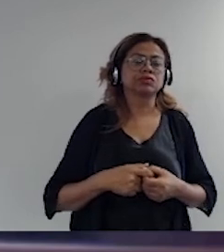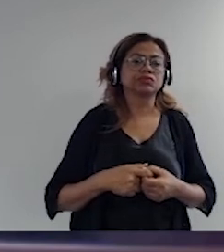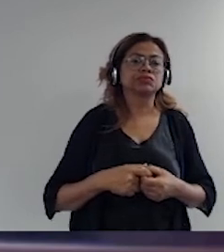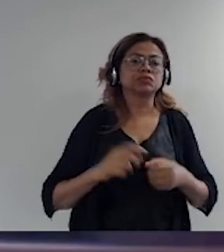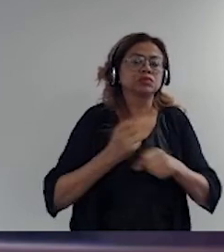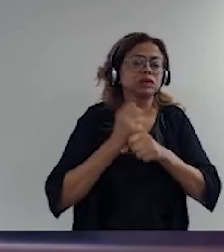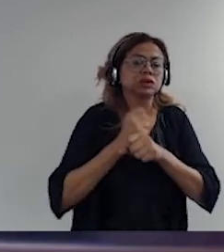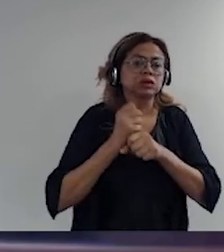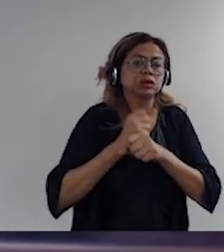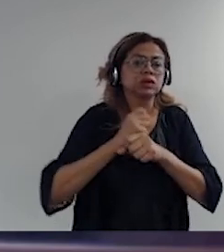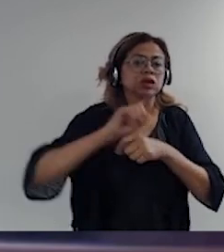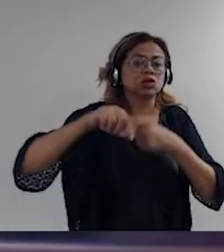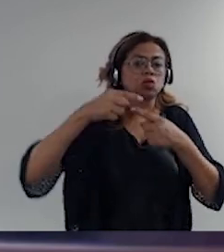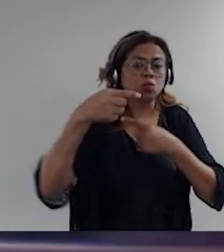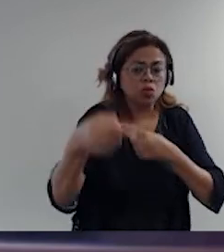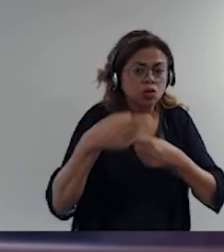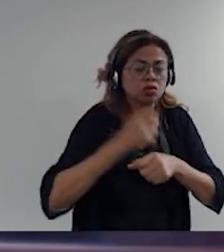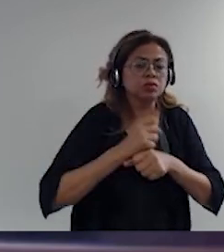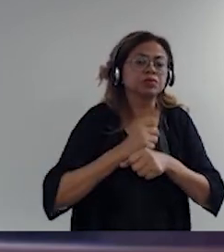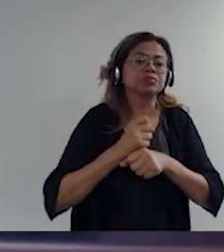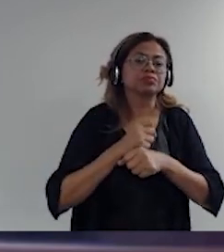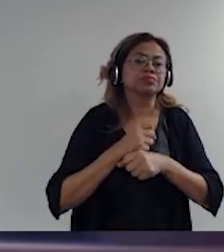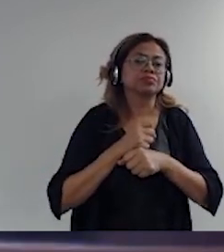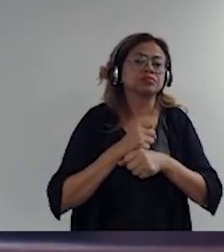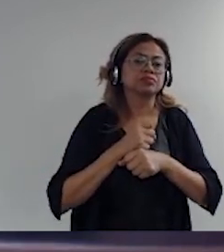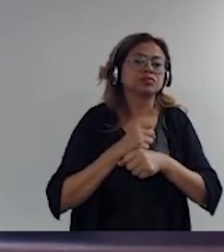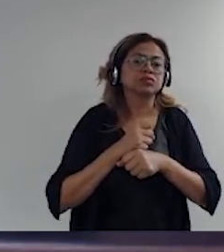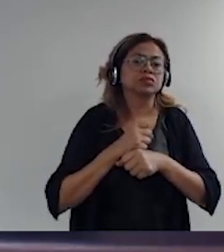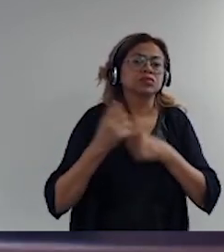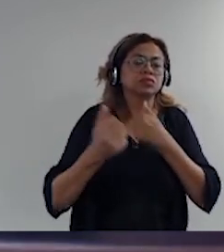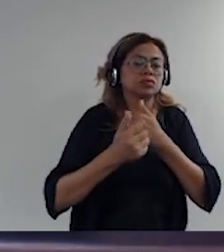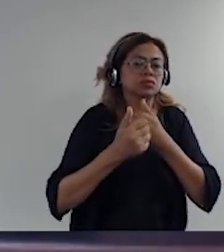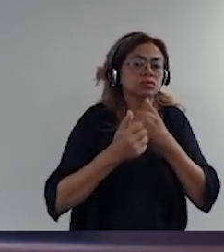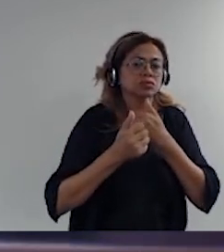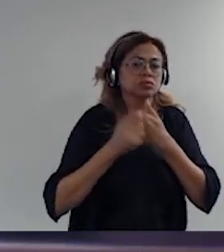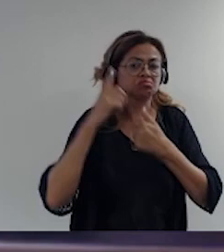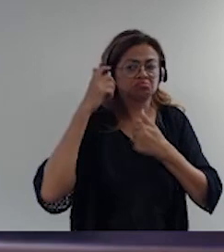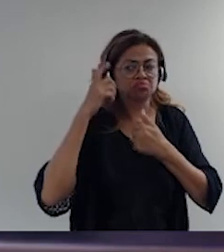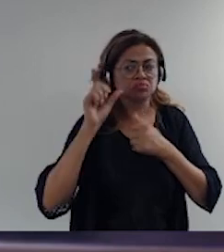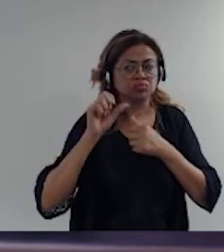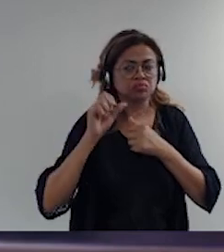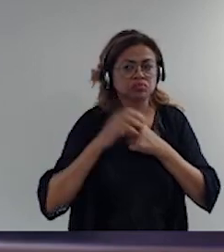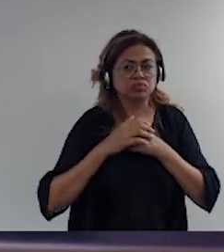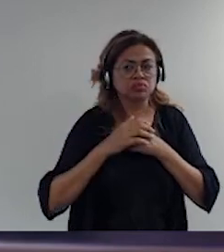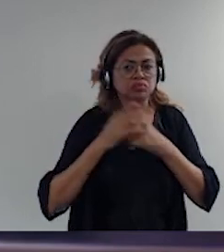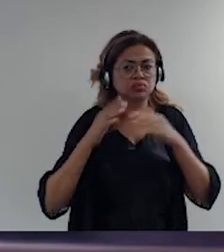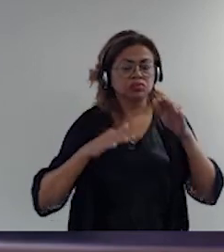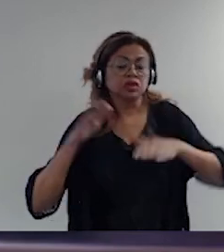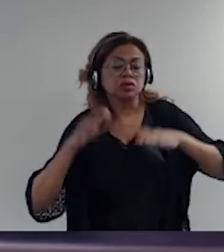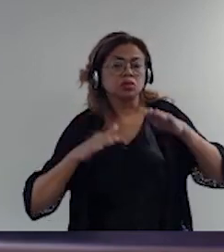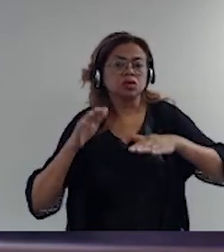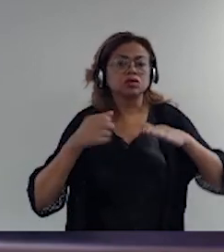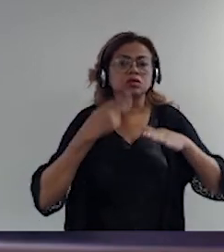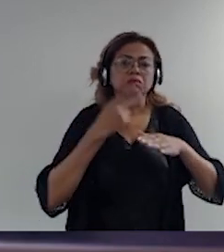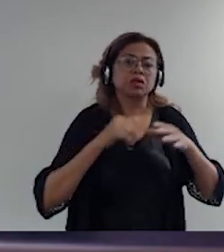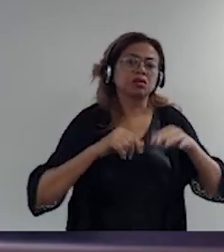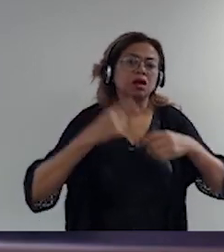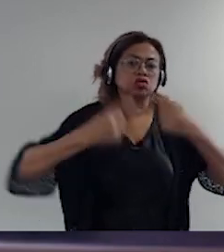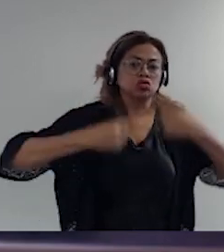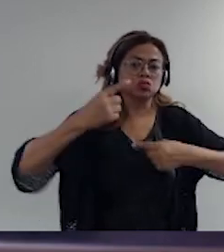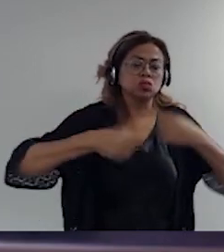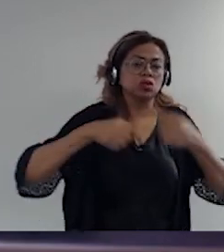ano e do próximo, desde que, obviamente, a gente tenha um ambiente de estabilidade política, né?